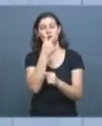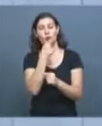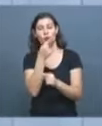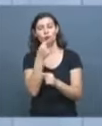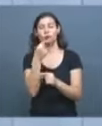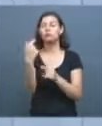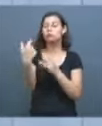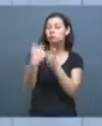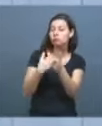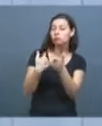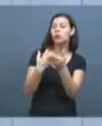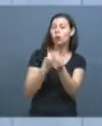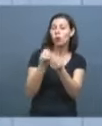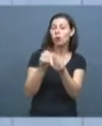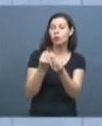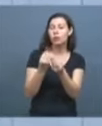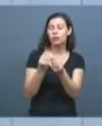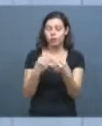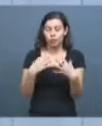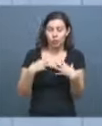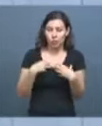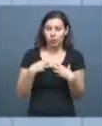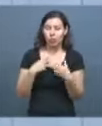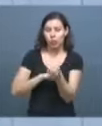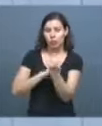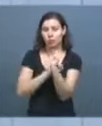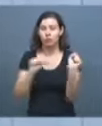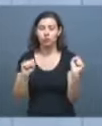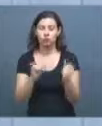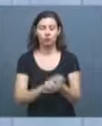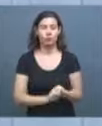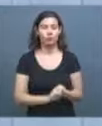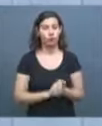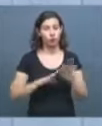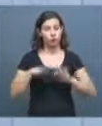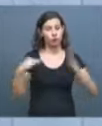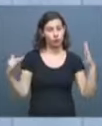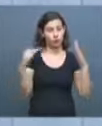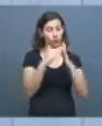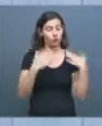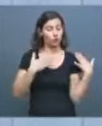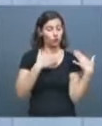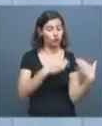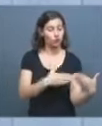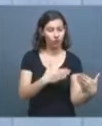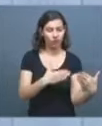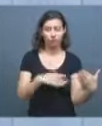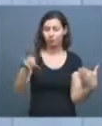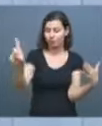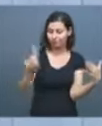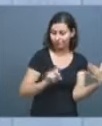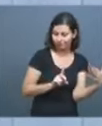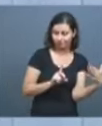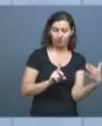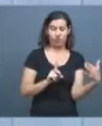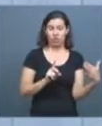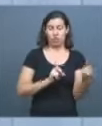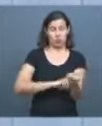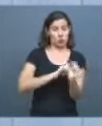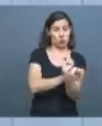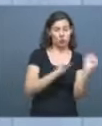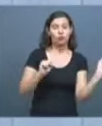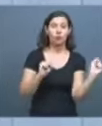por uma situação ali, você já interpreta como perigosa. E esse excesso de interpretações